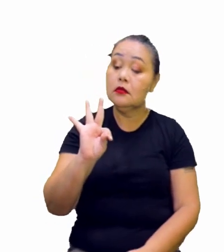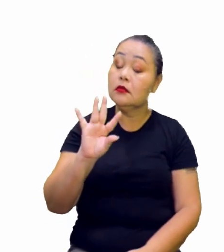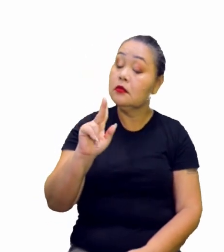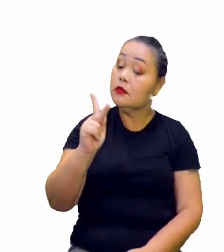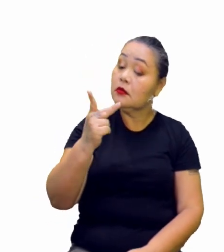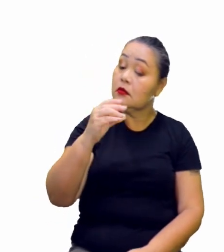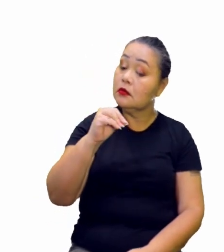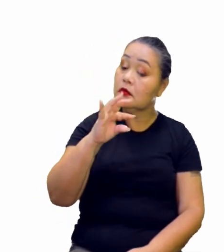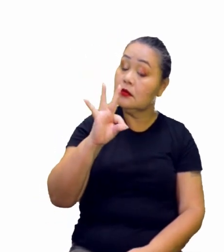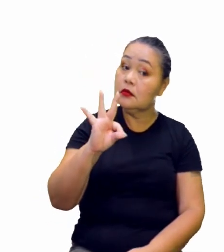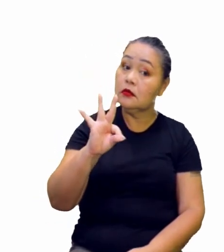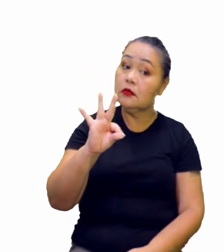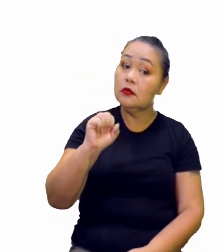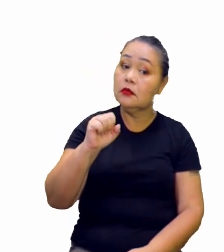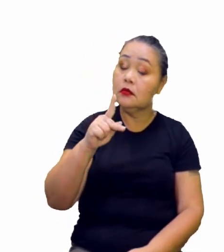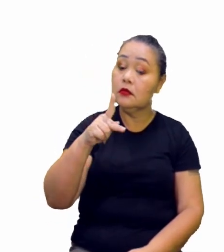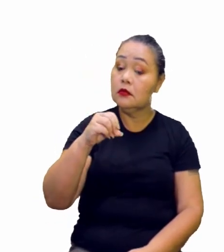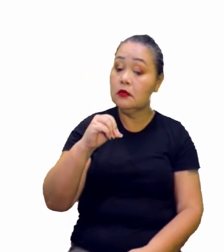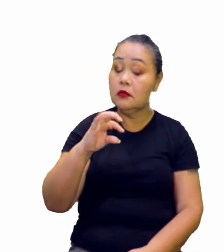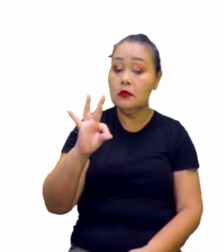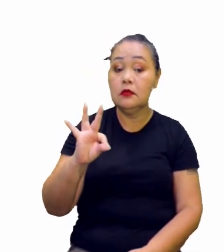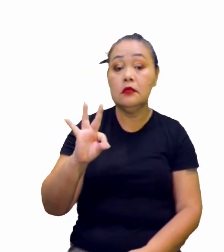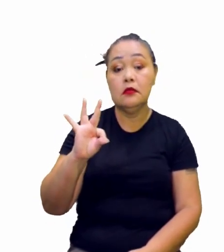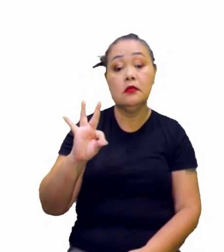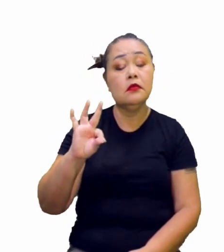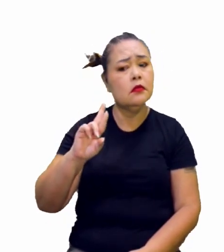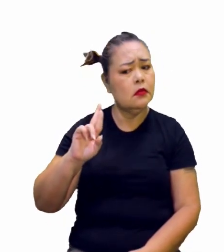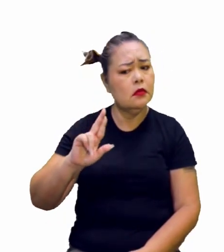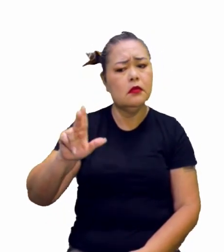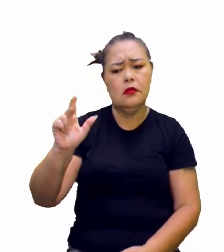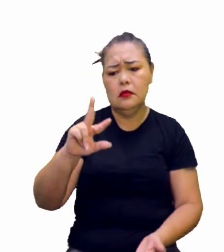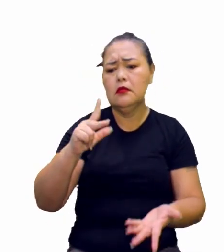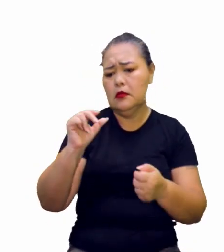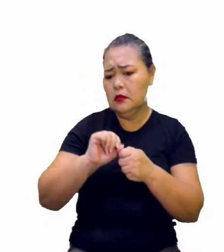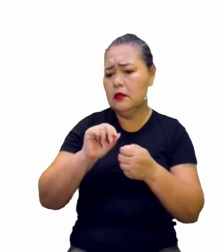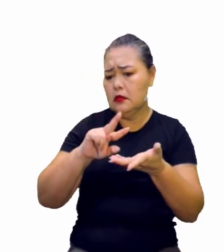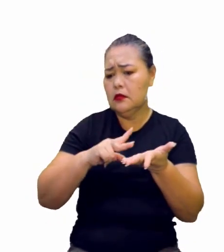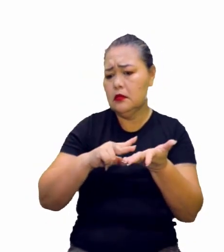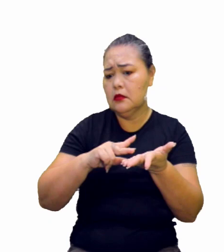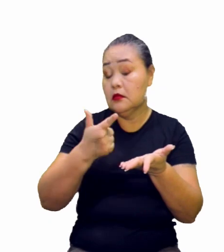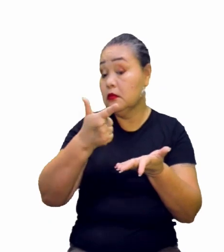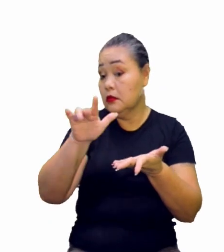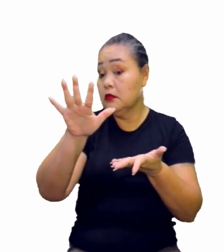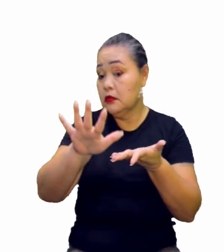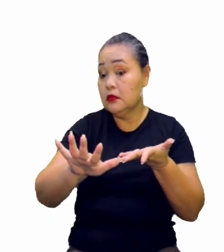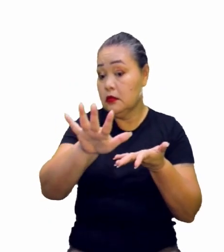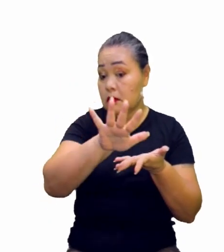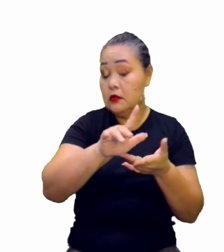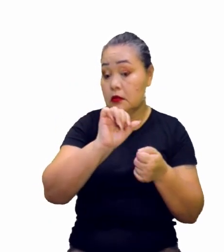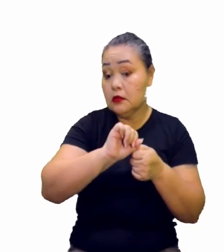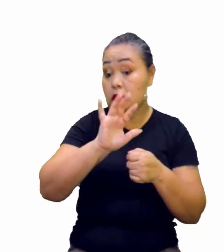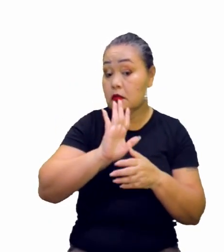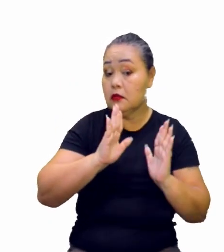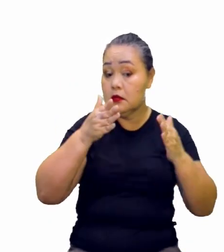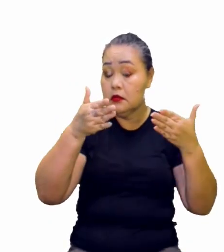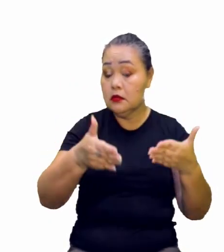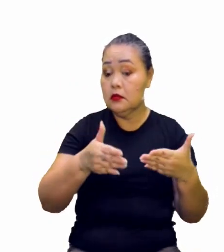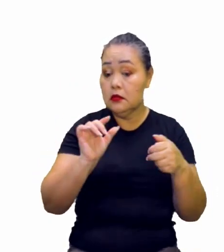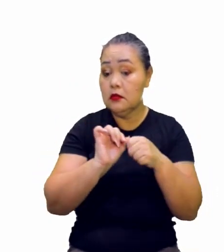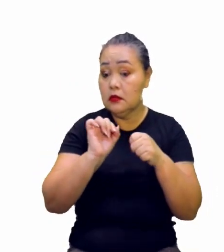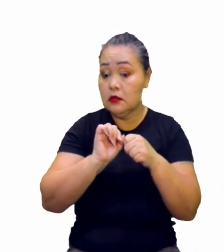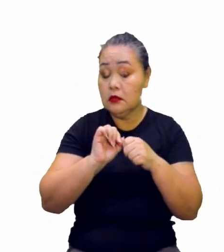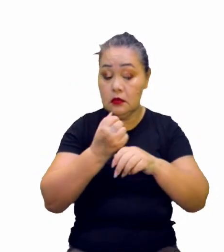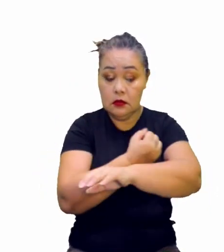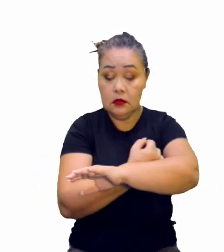de biodiversidade, porque hotspots tem várias interpretações em outras áreas. Aqui é uma área mais que a gente está falando da